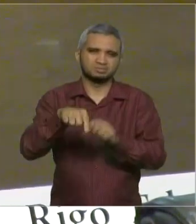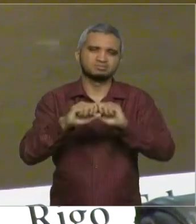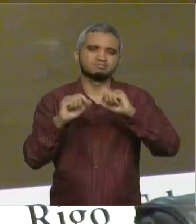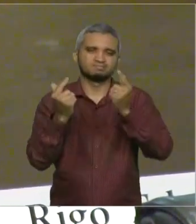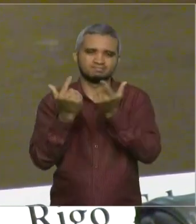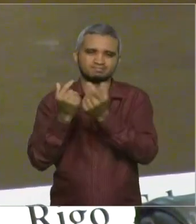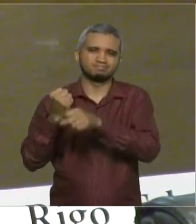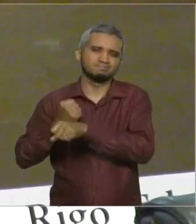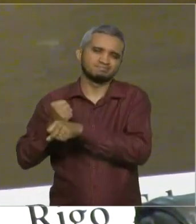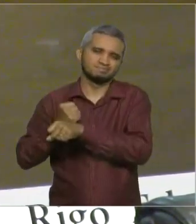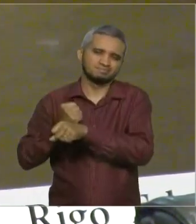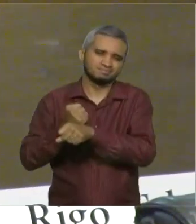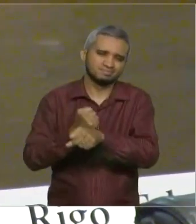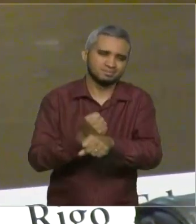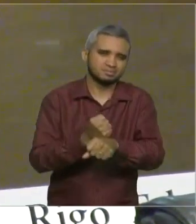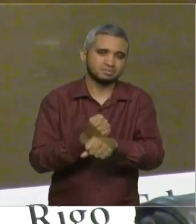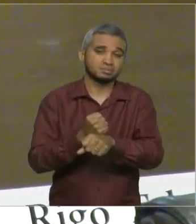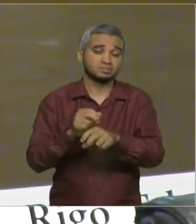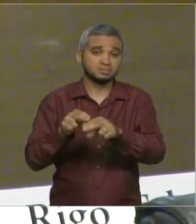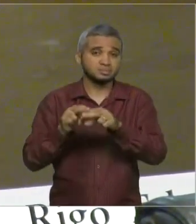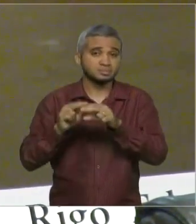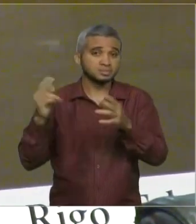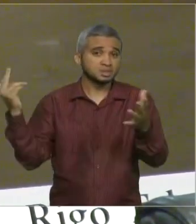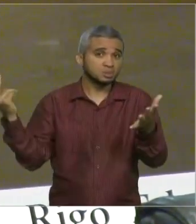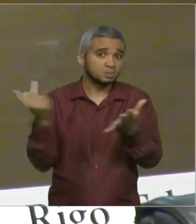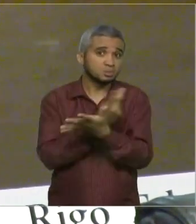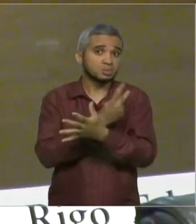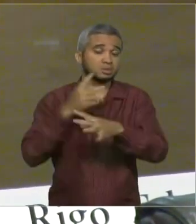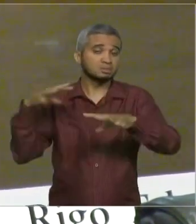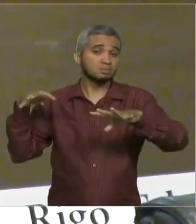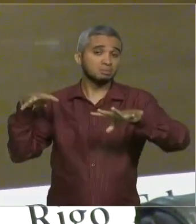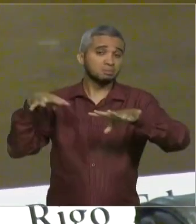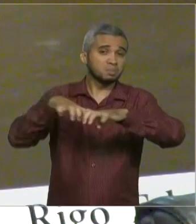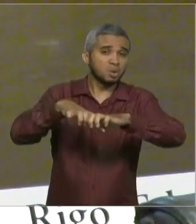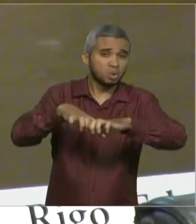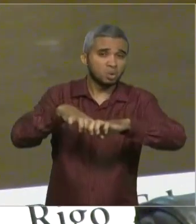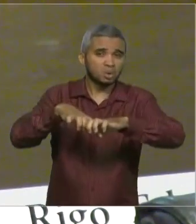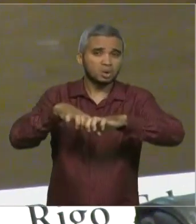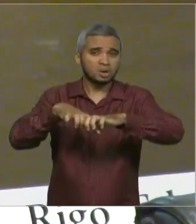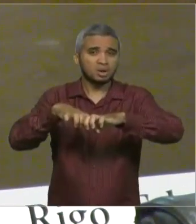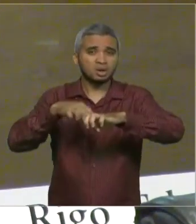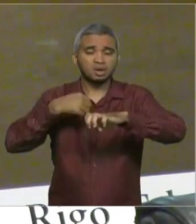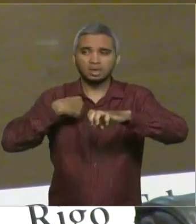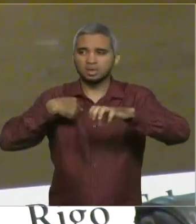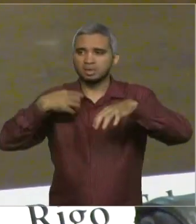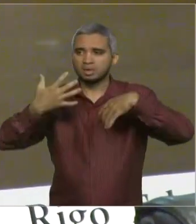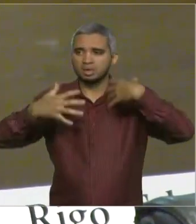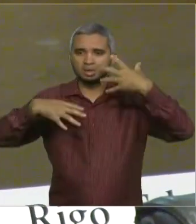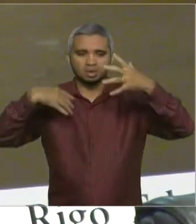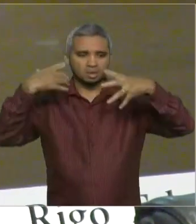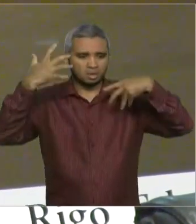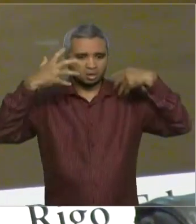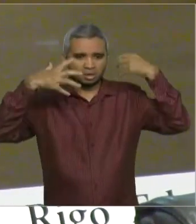quando aconteceu aquele acidente, nós ficamos sem terra nos pés, sem saber onde pisava. Então,